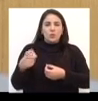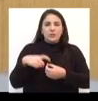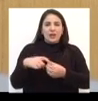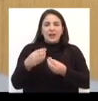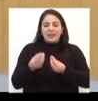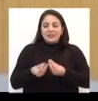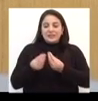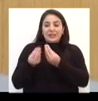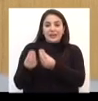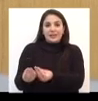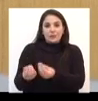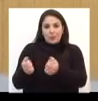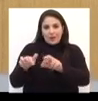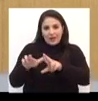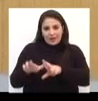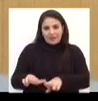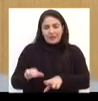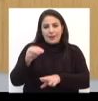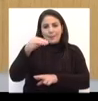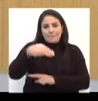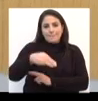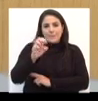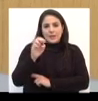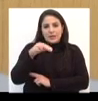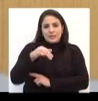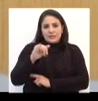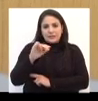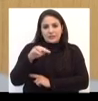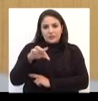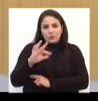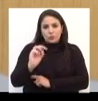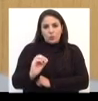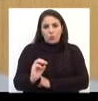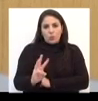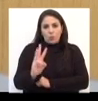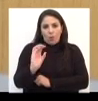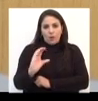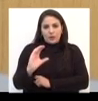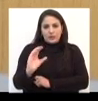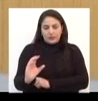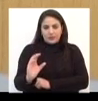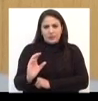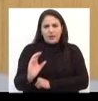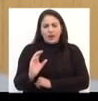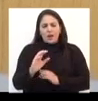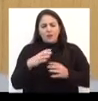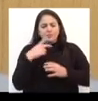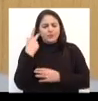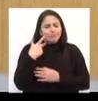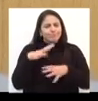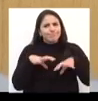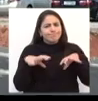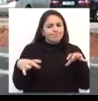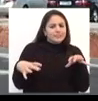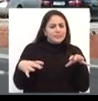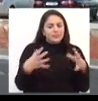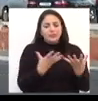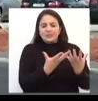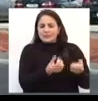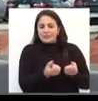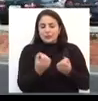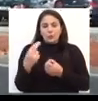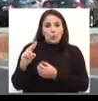incentivos concedidos à Manitowoc. Os vereadores estão divididos quanto à aprovação do projeto.